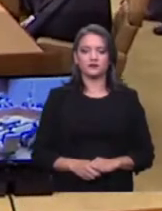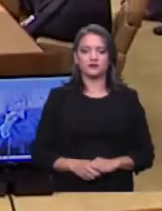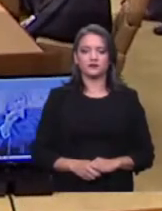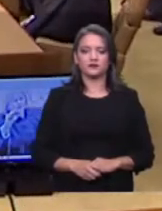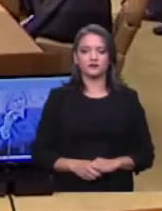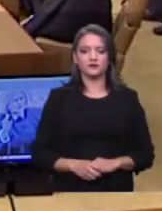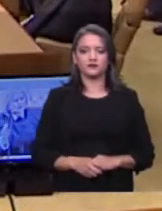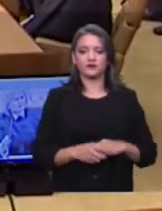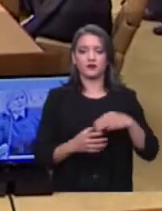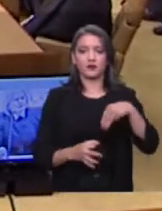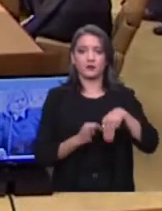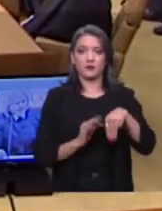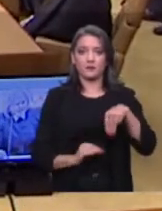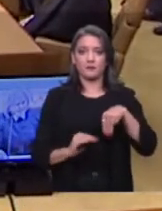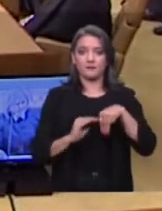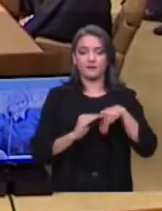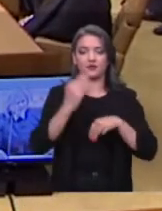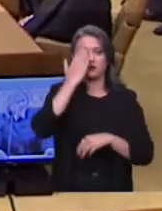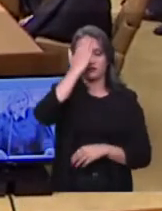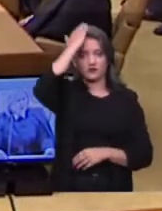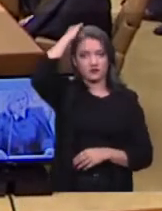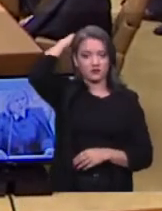Ministro Cristiano